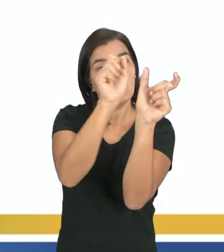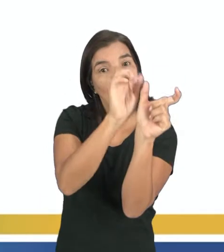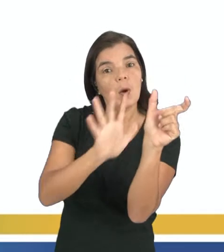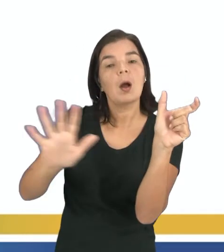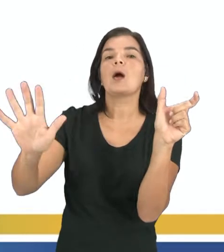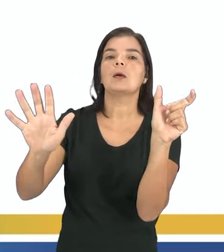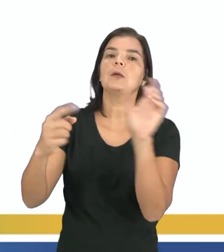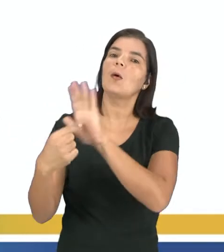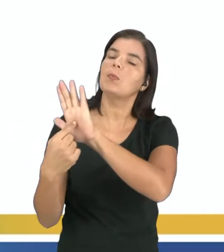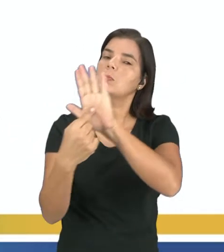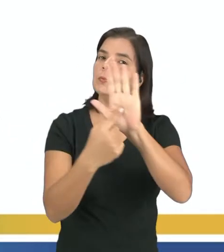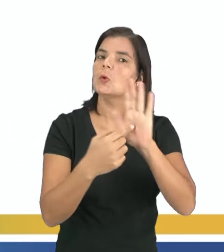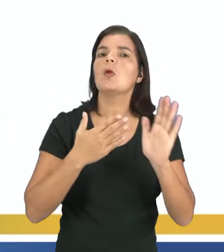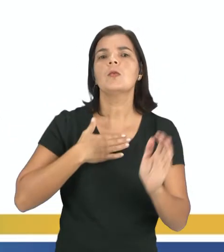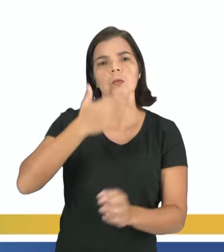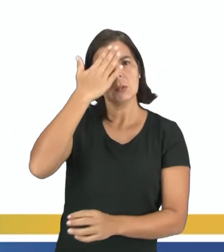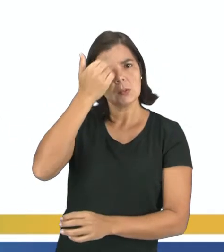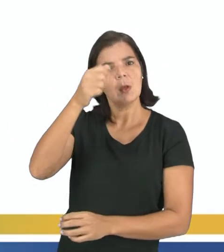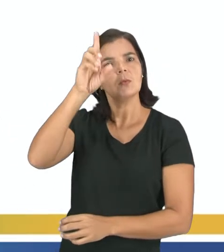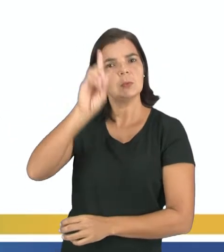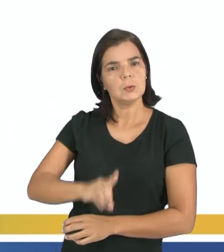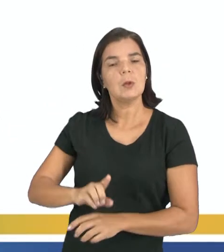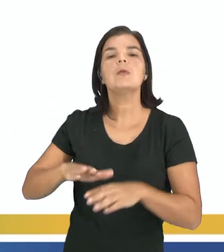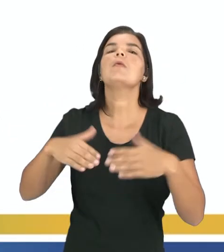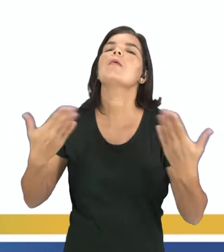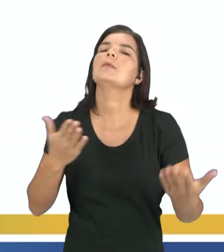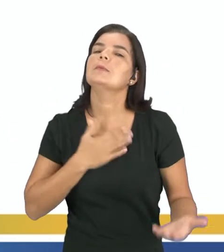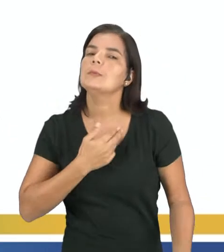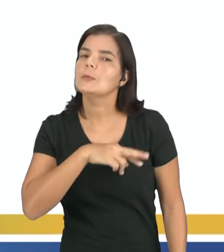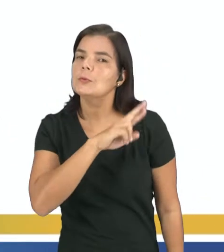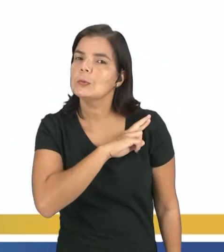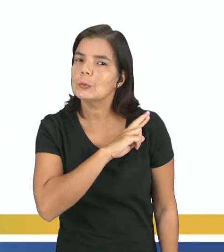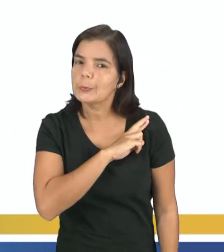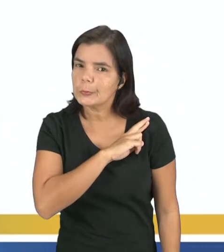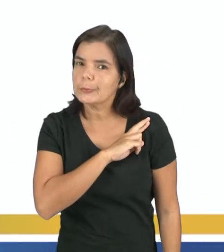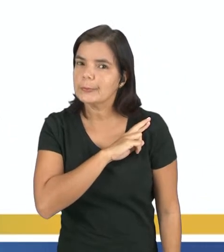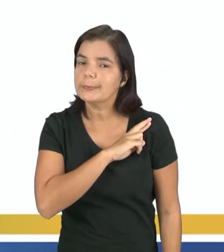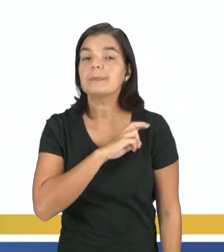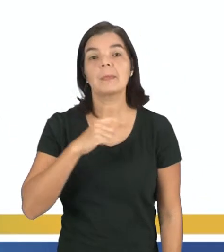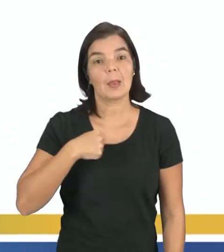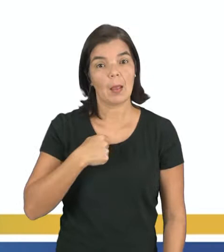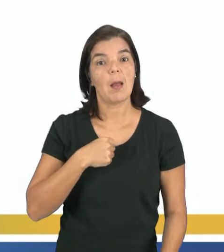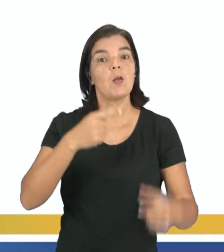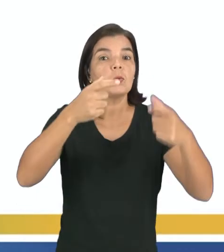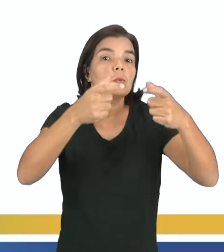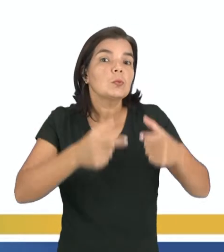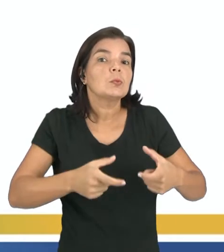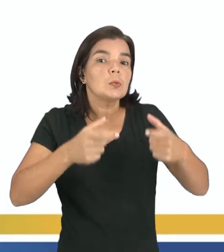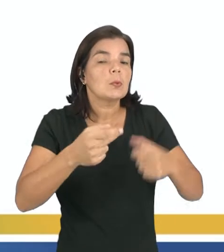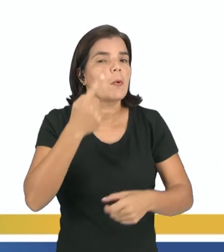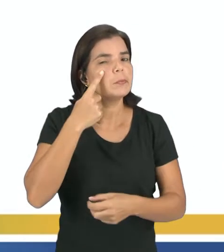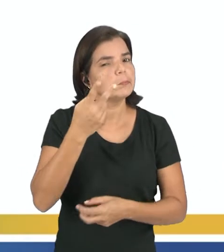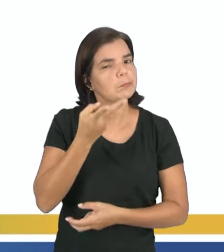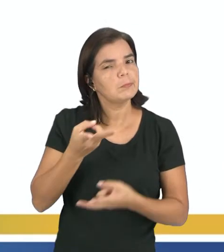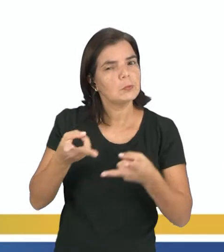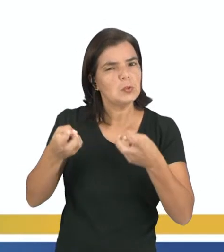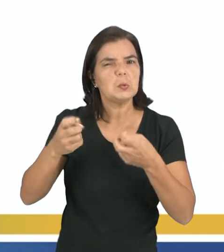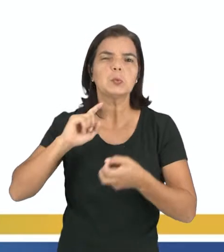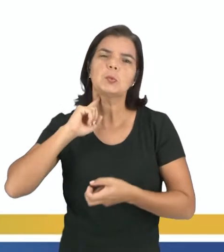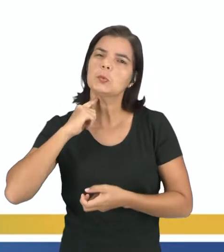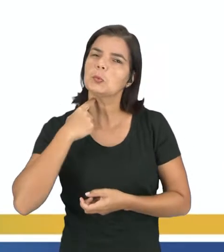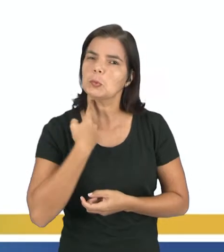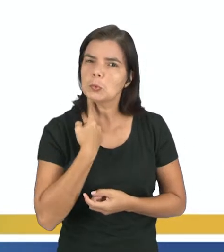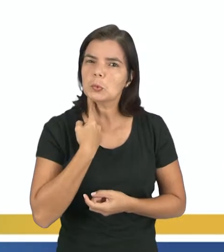mensagem, eu sei os meus direitos e as minhas responsabilidades, os meus deveres. Ali naquele ambiente, nós observamos muita